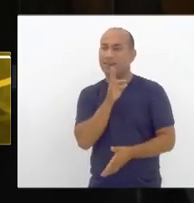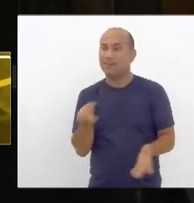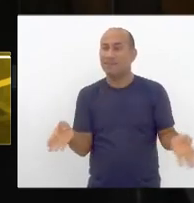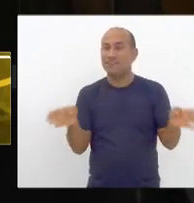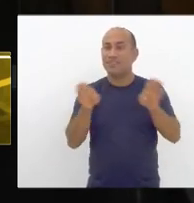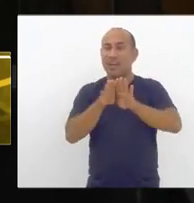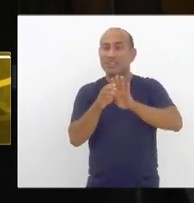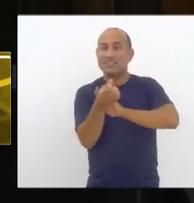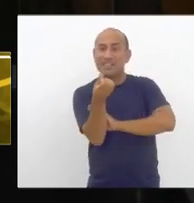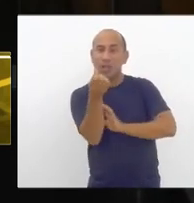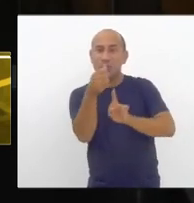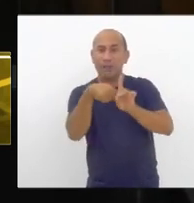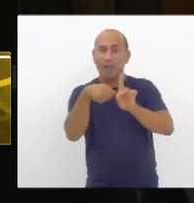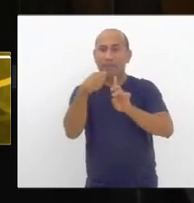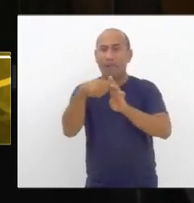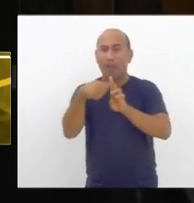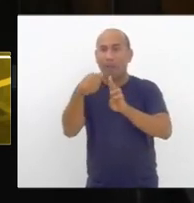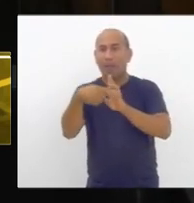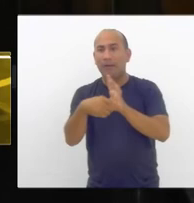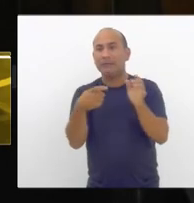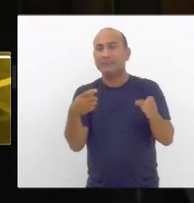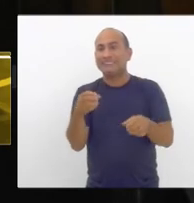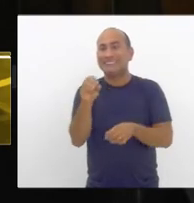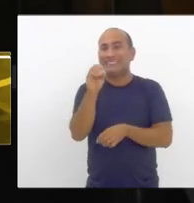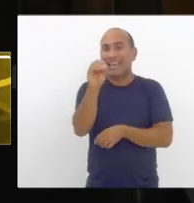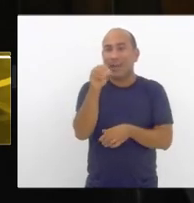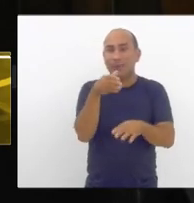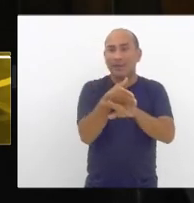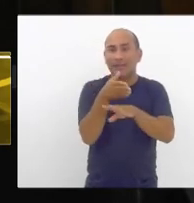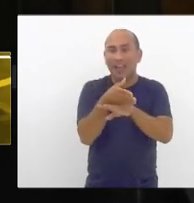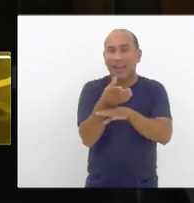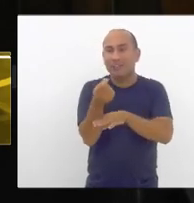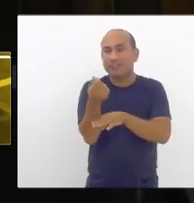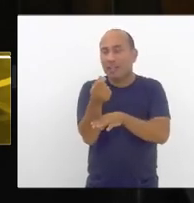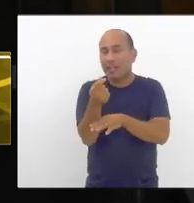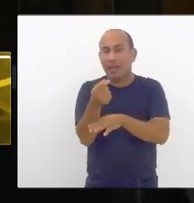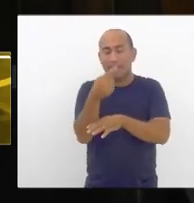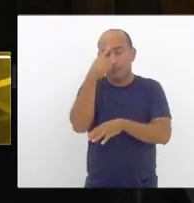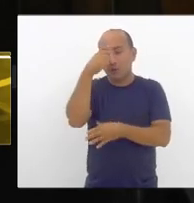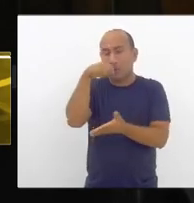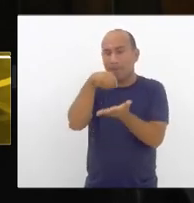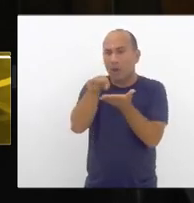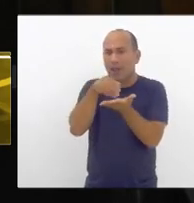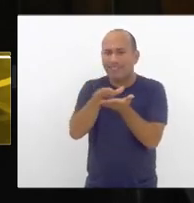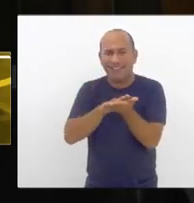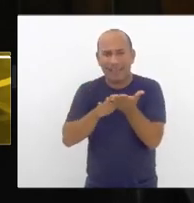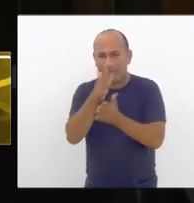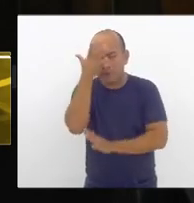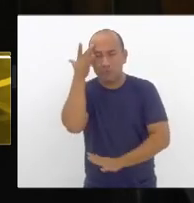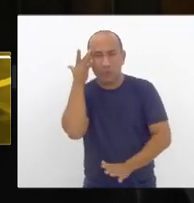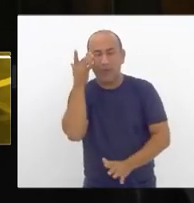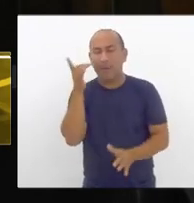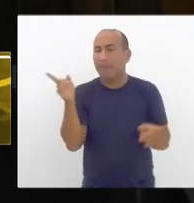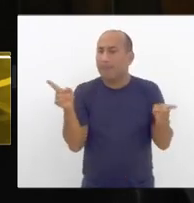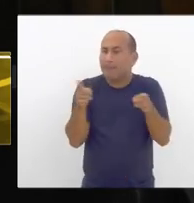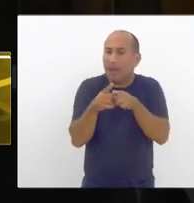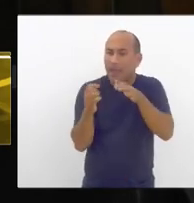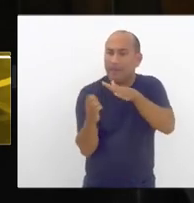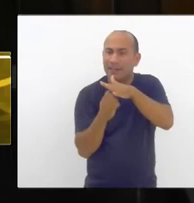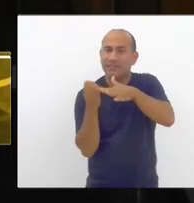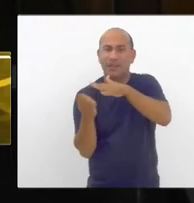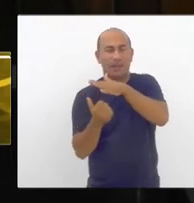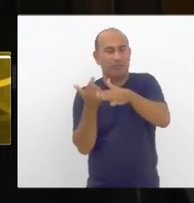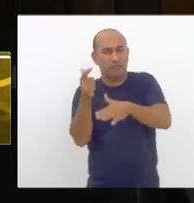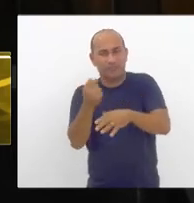seis meses entrando zero reais na nossa conta e a gente não demitiu nenhum funcionário nesse tempo nós somos uma pequena empresa não